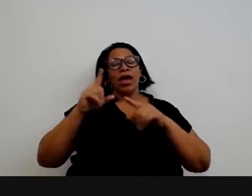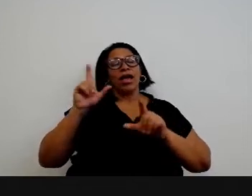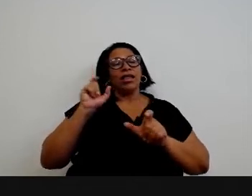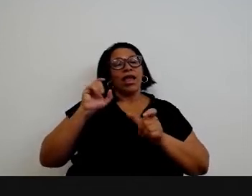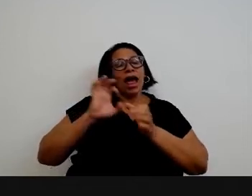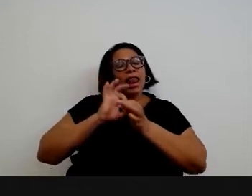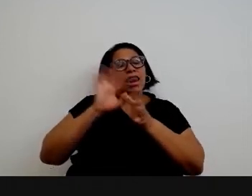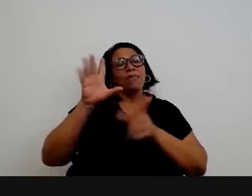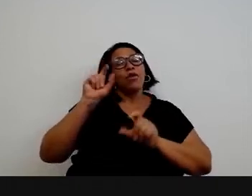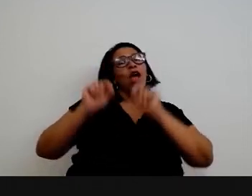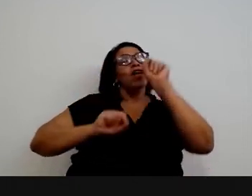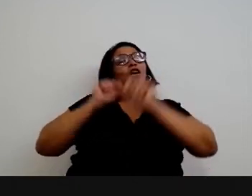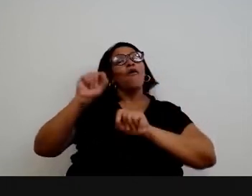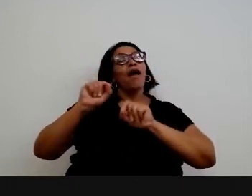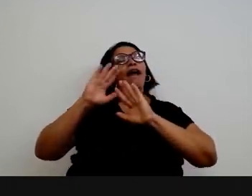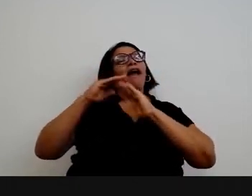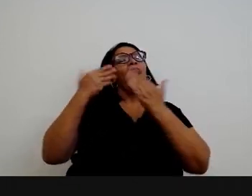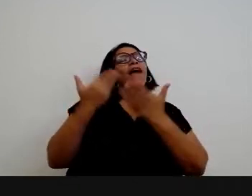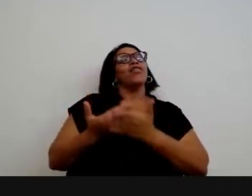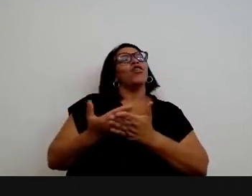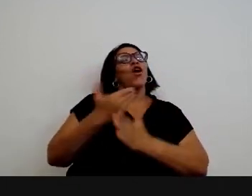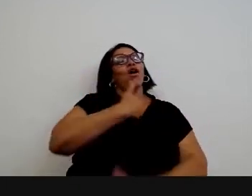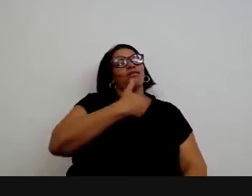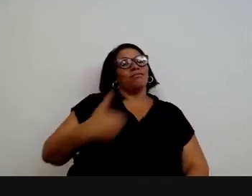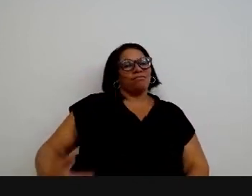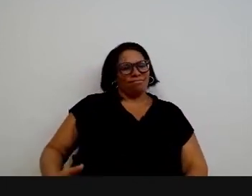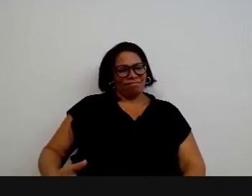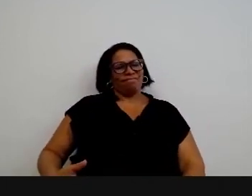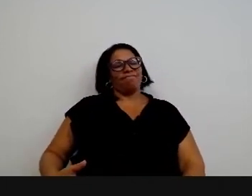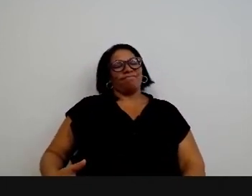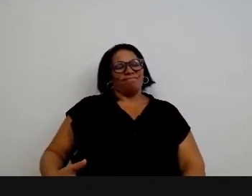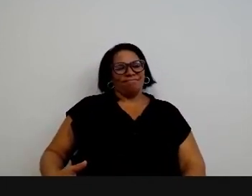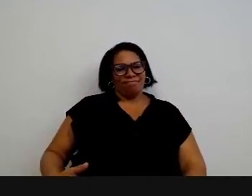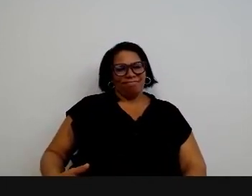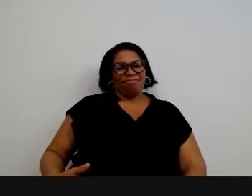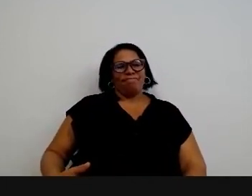de democracia é a escola pública, né? Então,